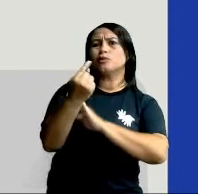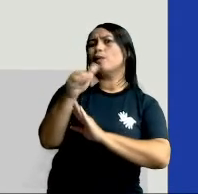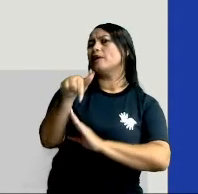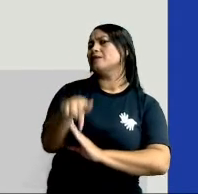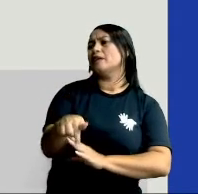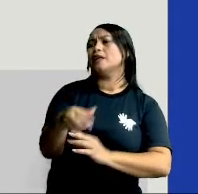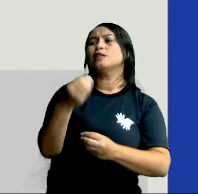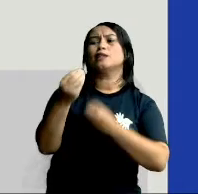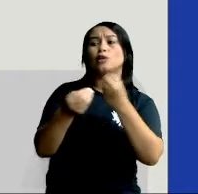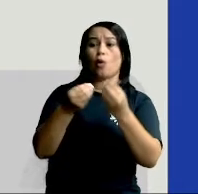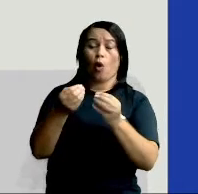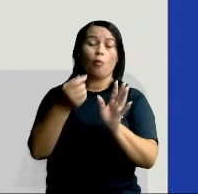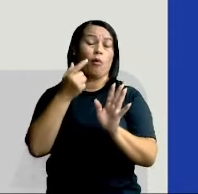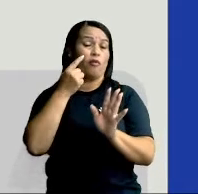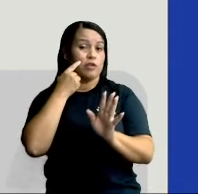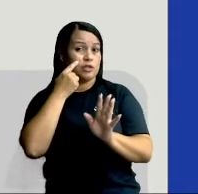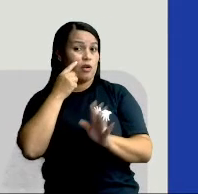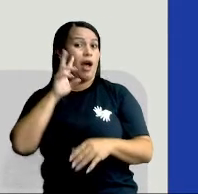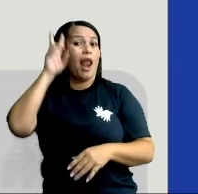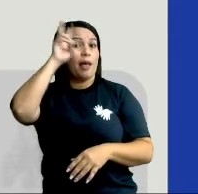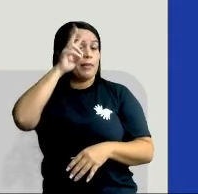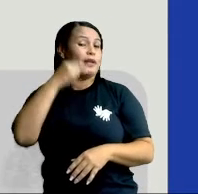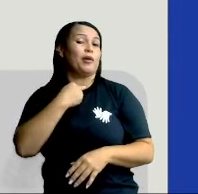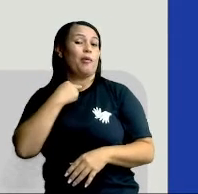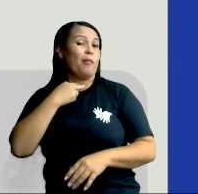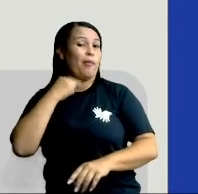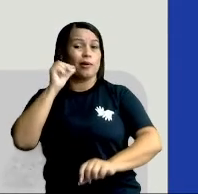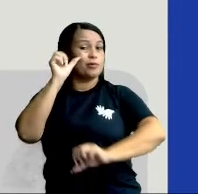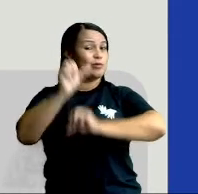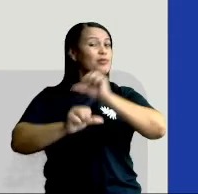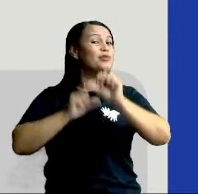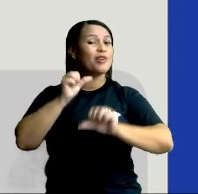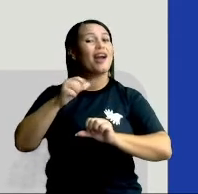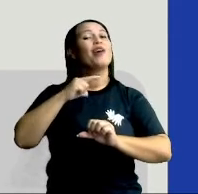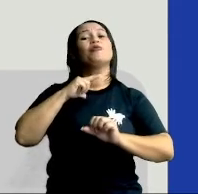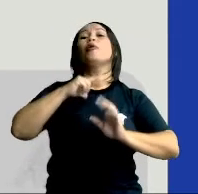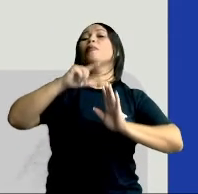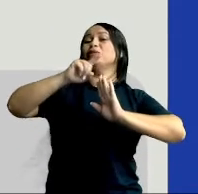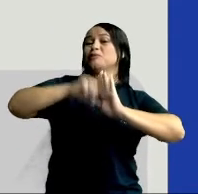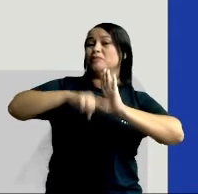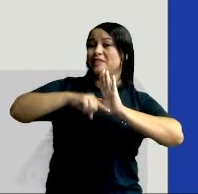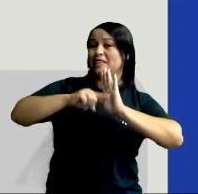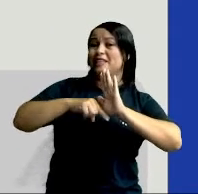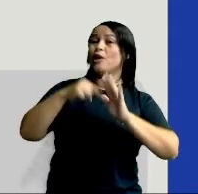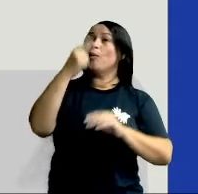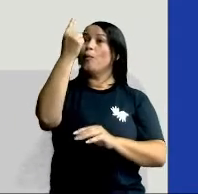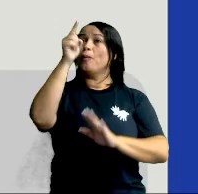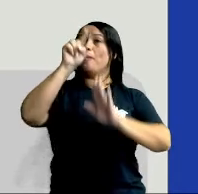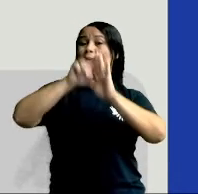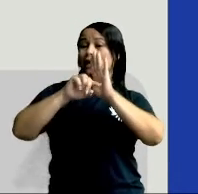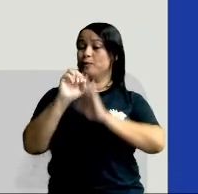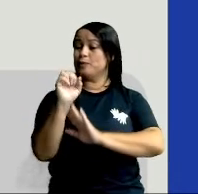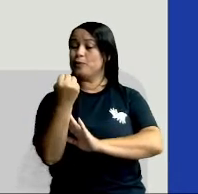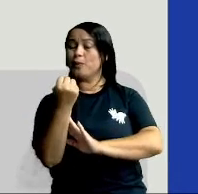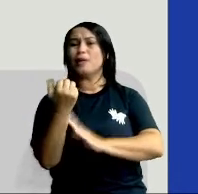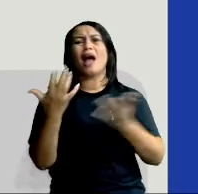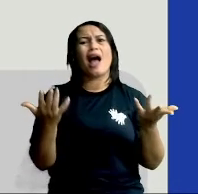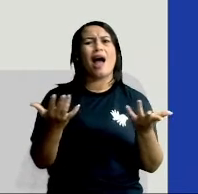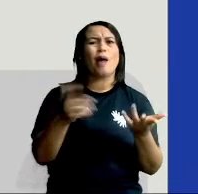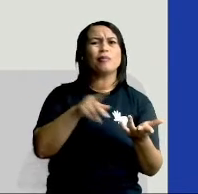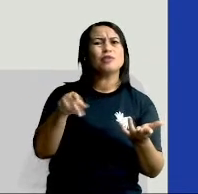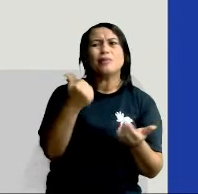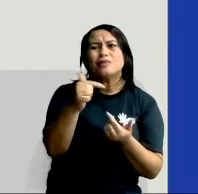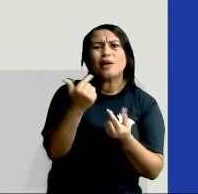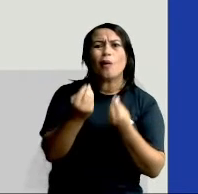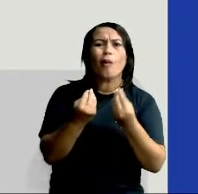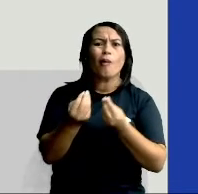7? Lembrando que eu não posso fazer ao contrário, né? Na realidade, eu tenho a subtração aí 1 menos 8. Ah, professora, mas não